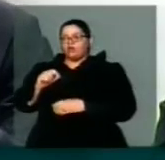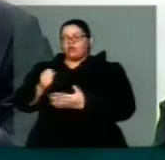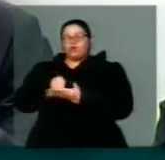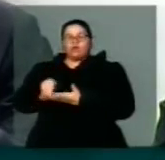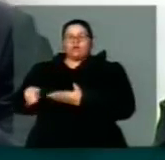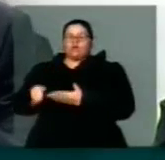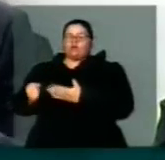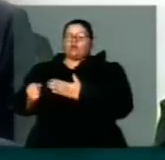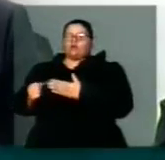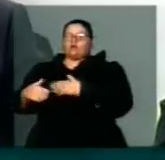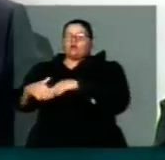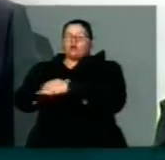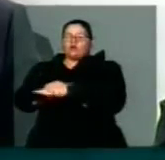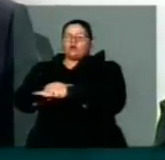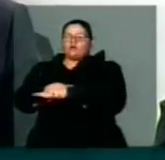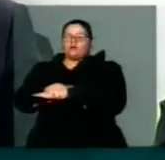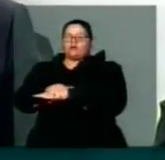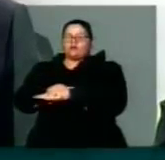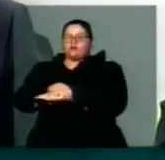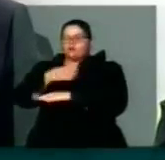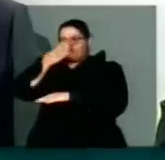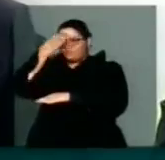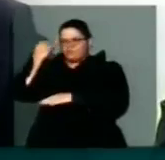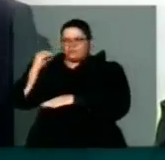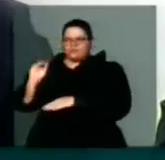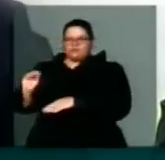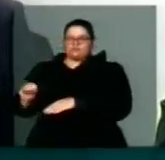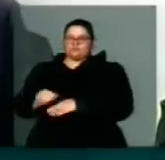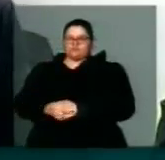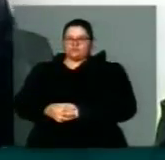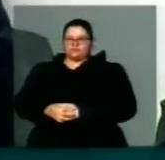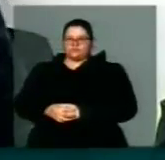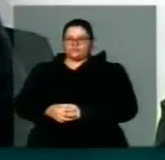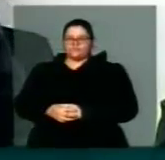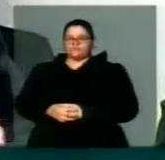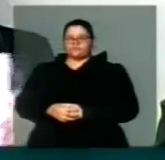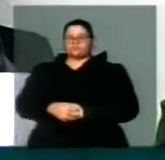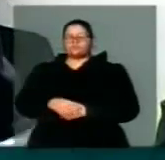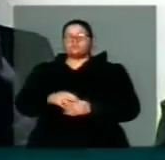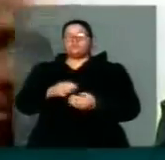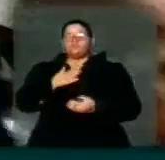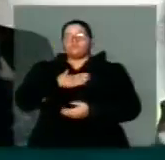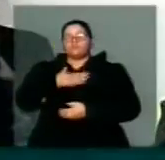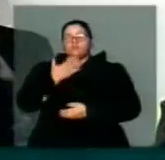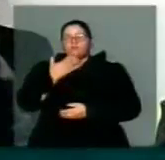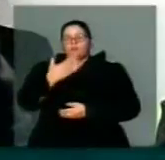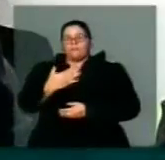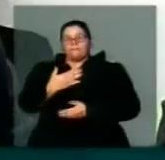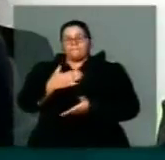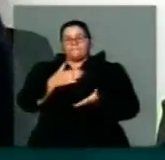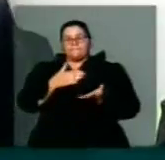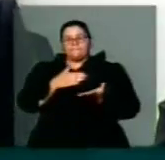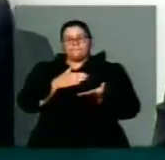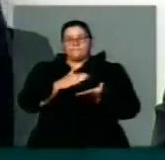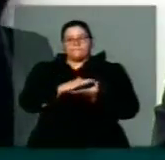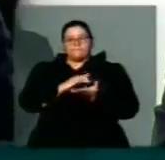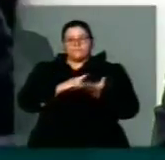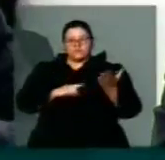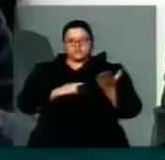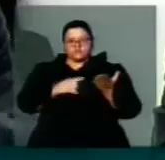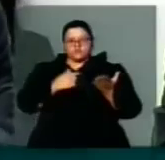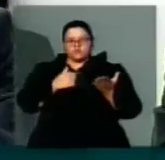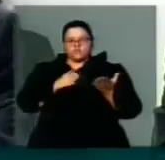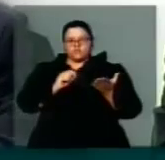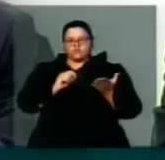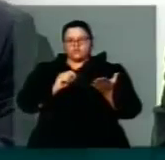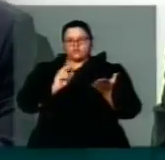pelo Procurador-Geral. Ao fato em si do que está descrito na minha petição, do fato concreto, ele cita